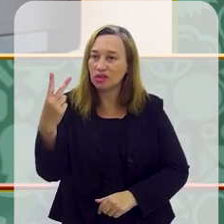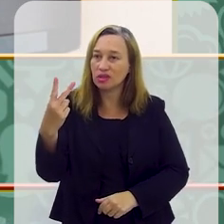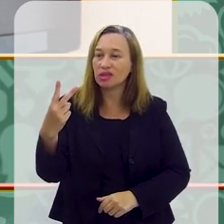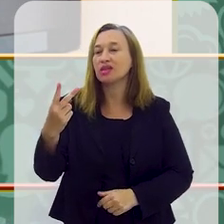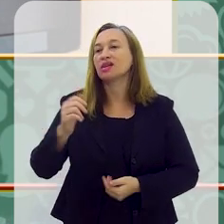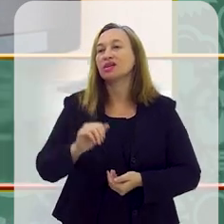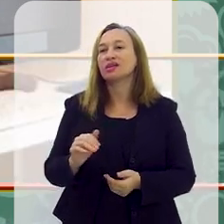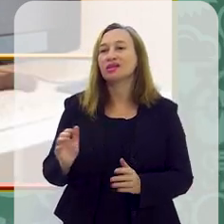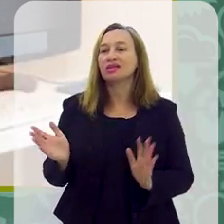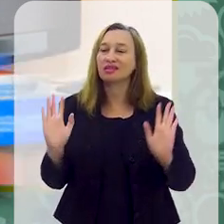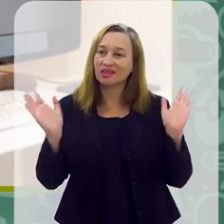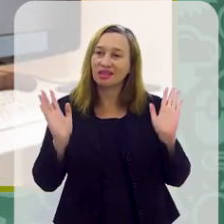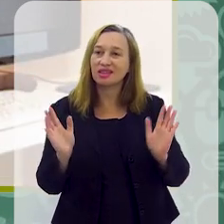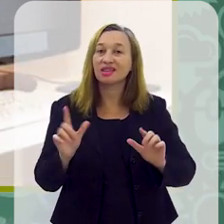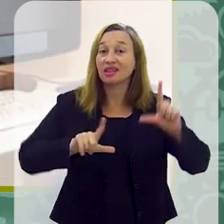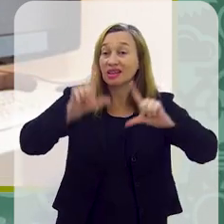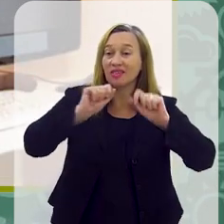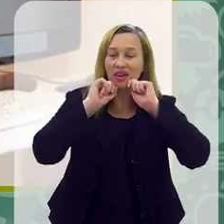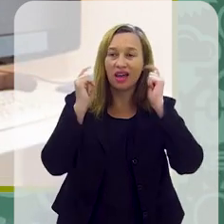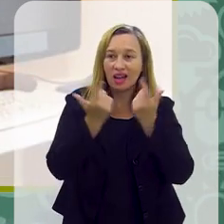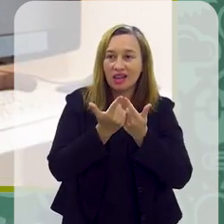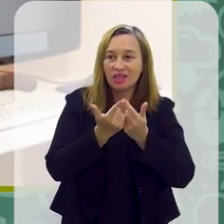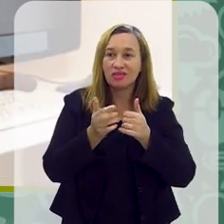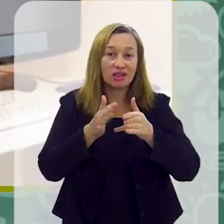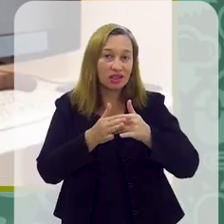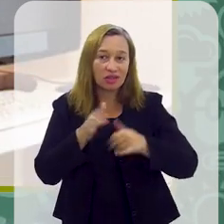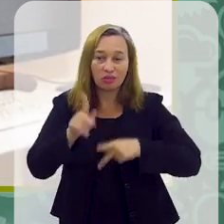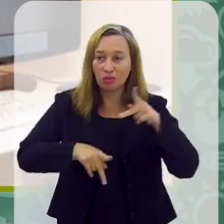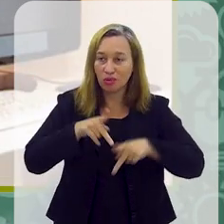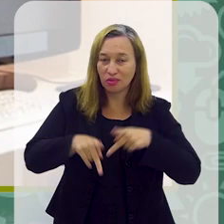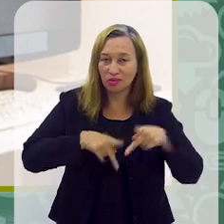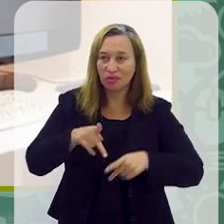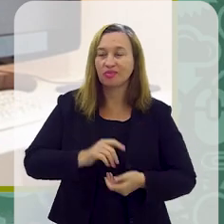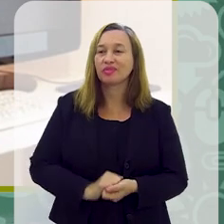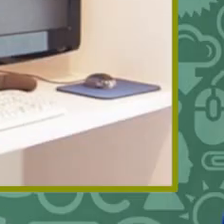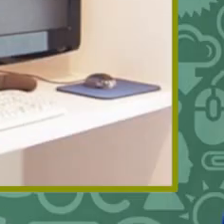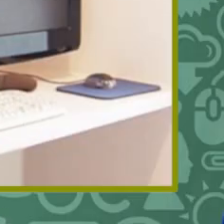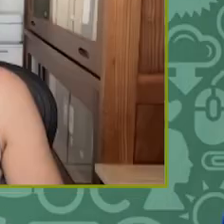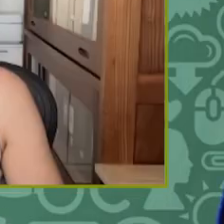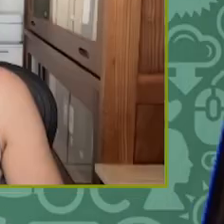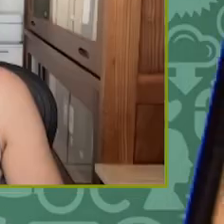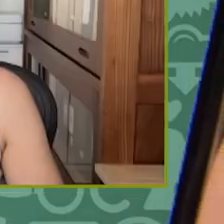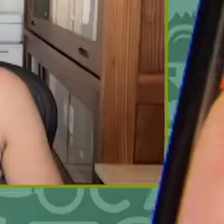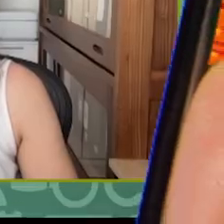10.2 na sua TV aberta. Até a próxima, TV Alerj, o canal do povo.